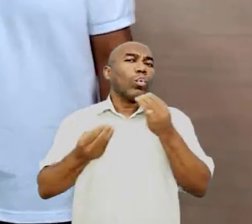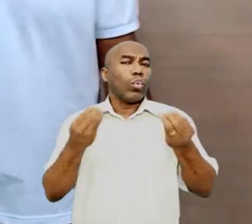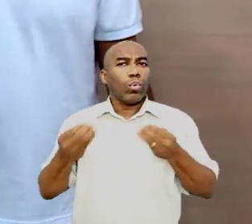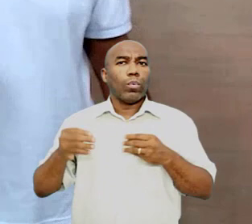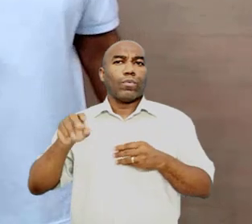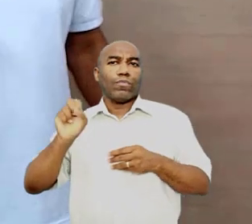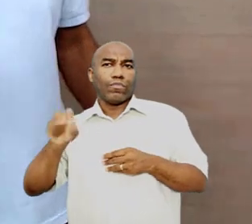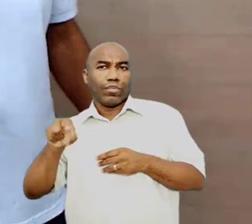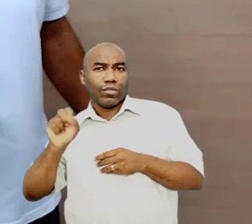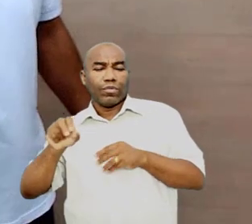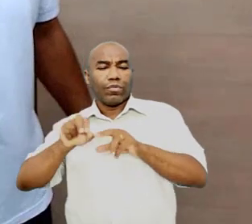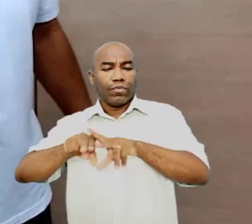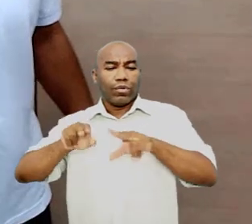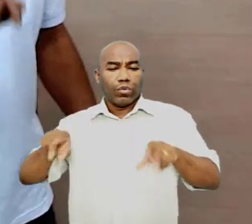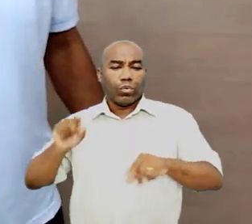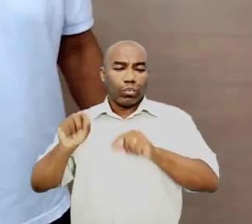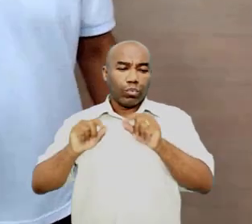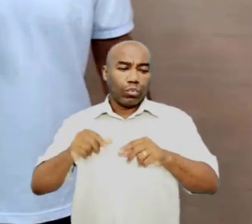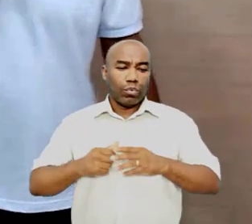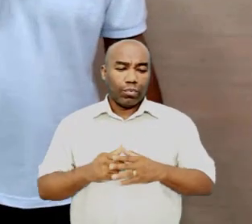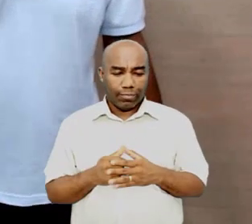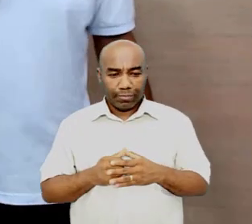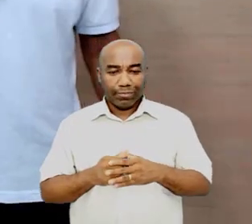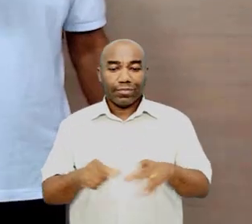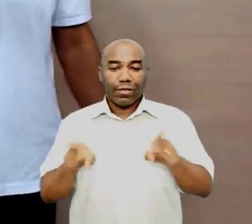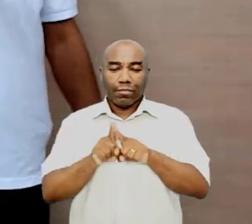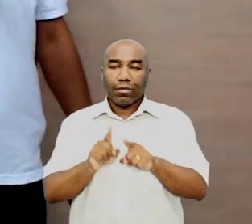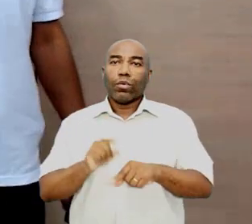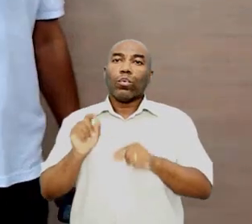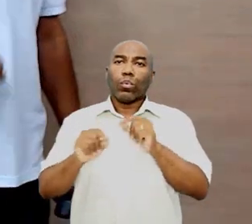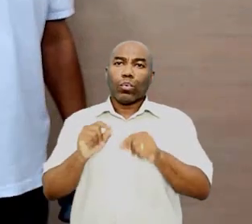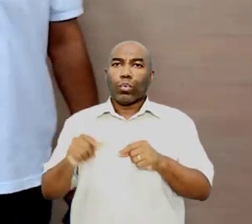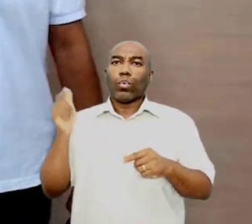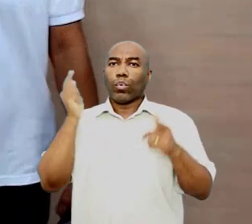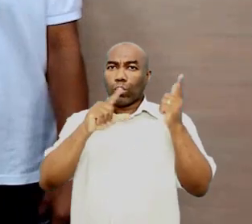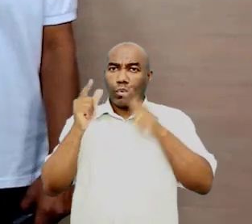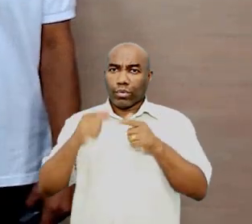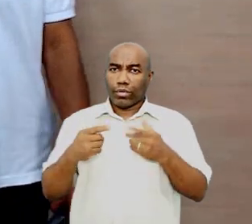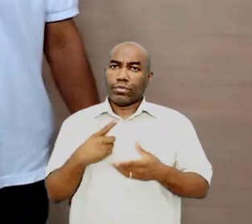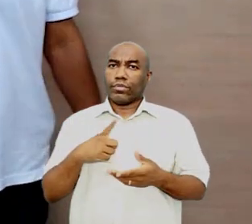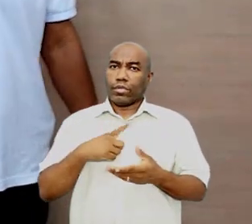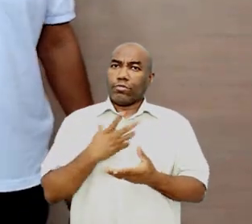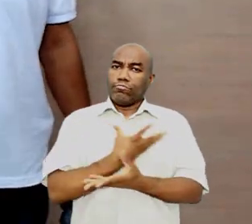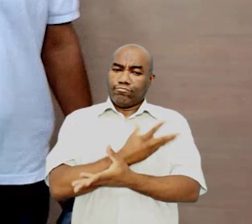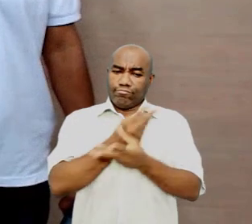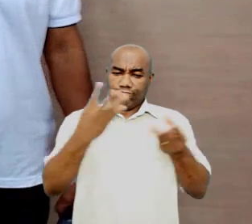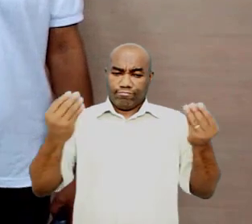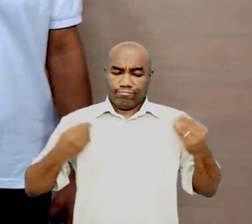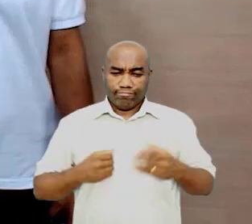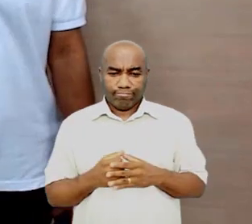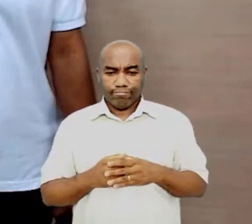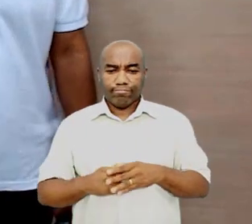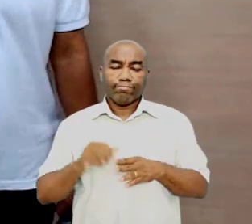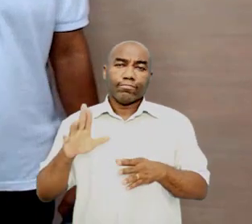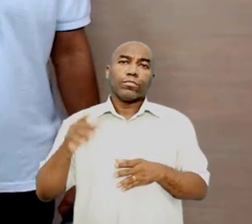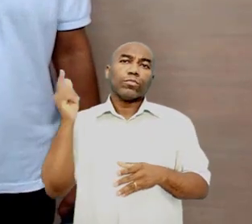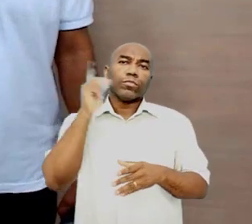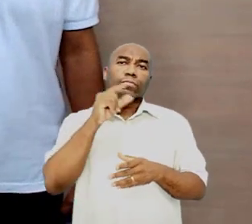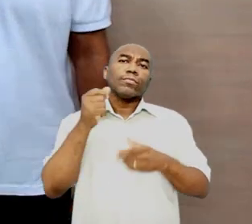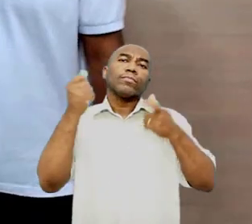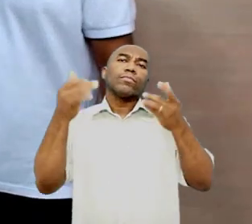vírus, igual você, igual a mim, tem família. Vírus tem